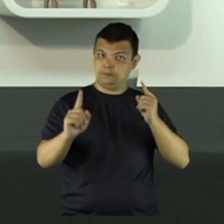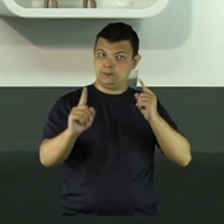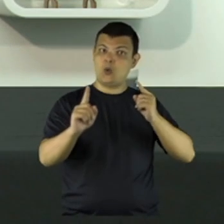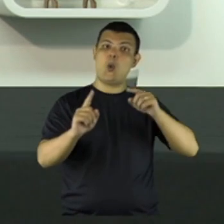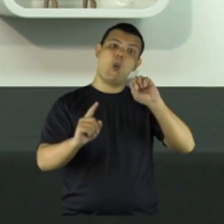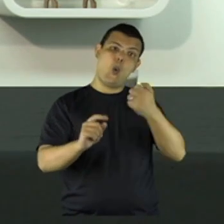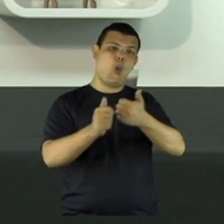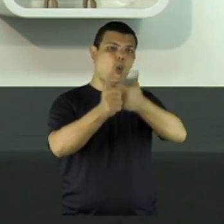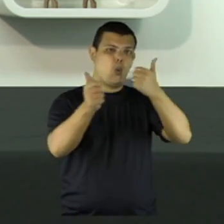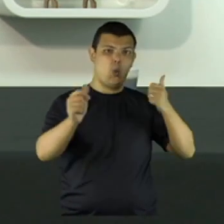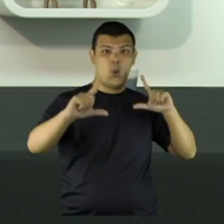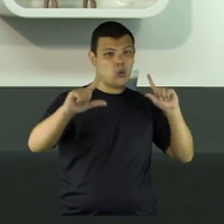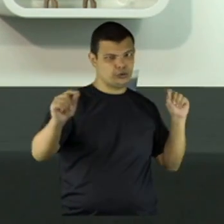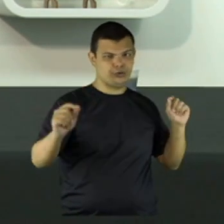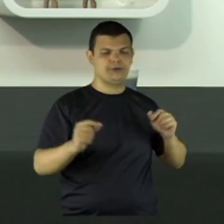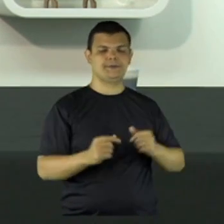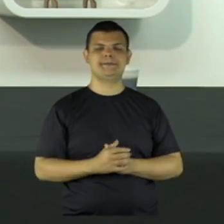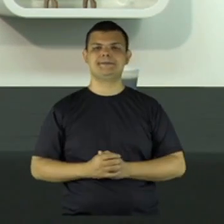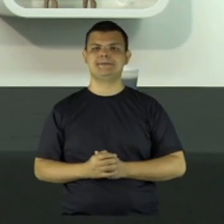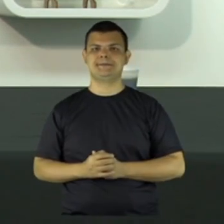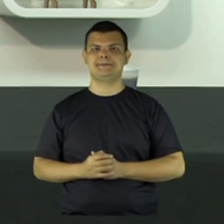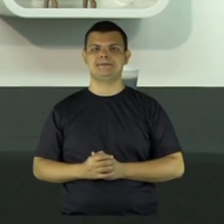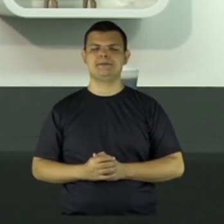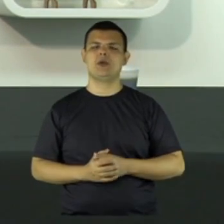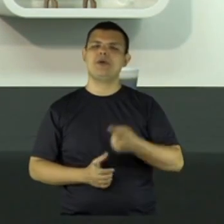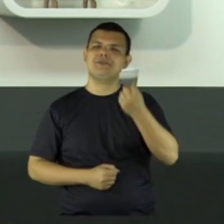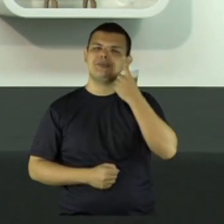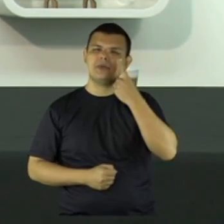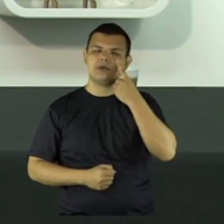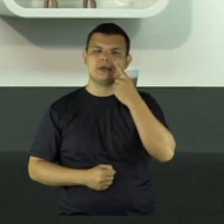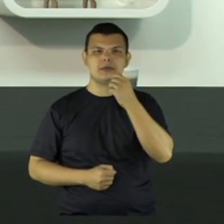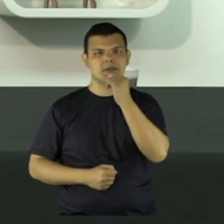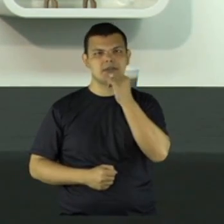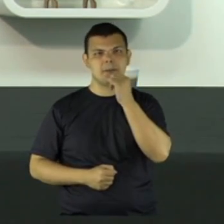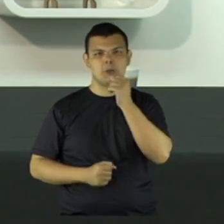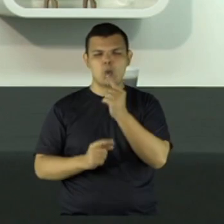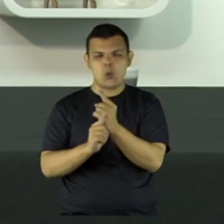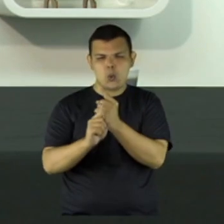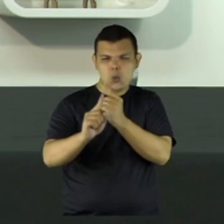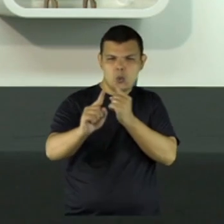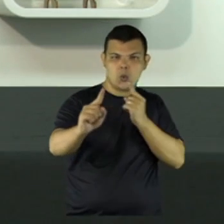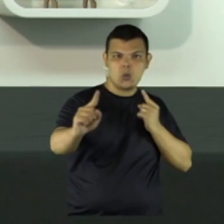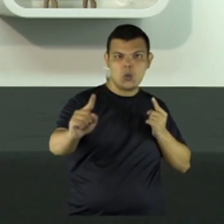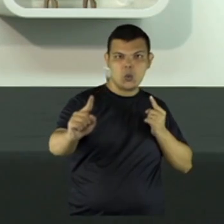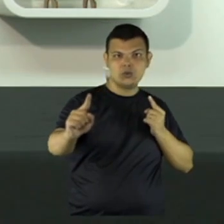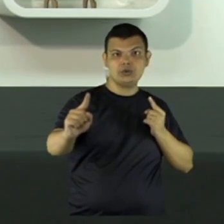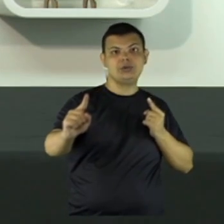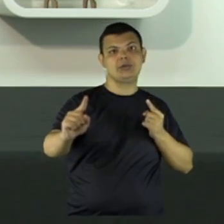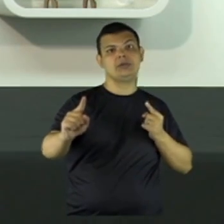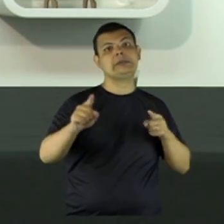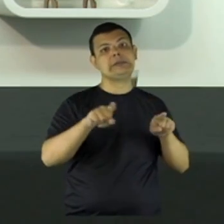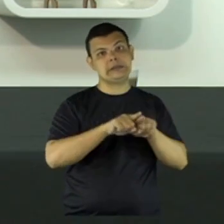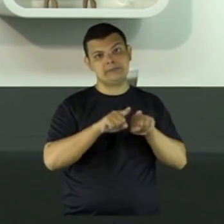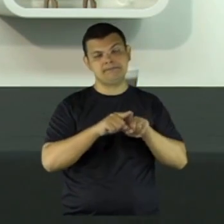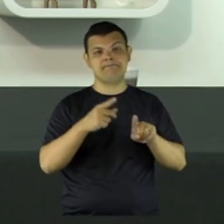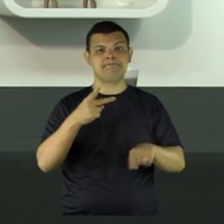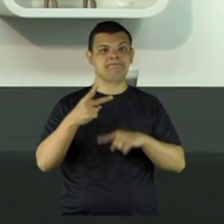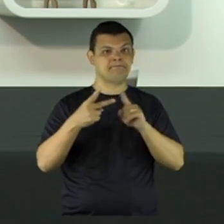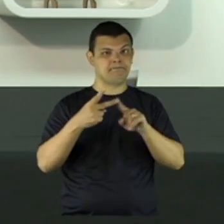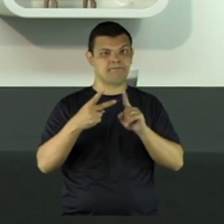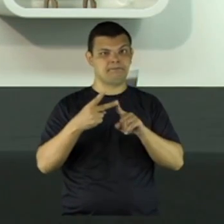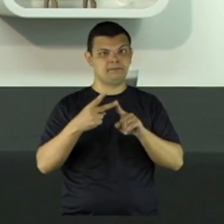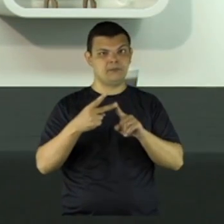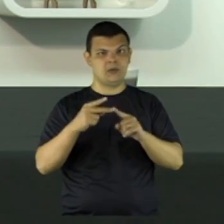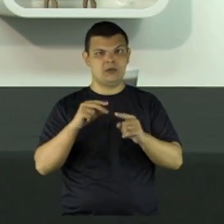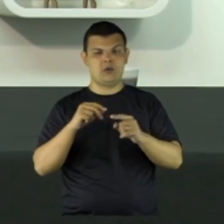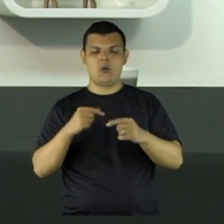distância. Vamos ver um exemplo de uma luta de longa distância e uma luta de